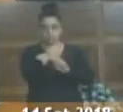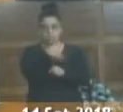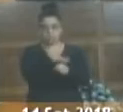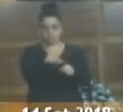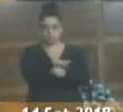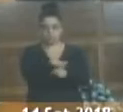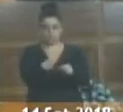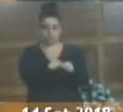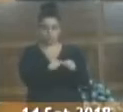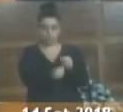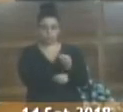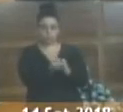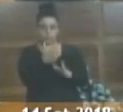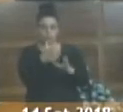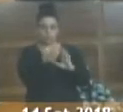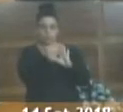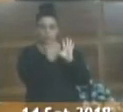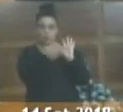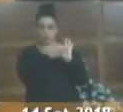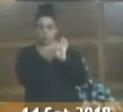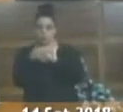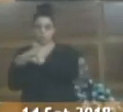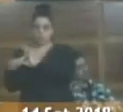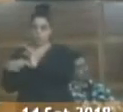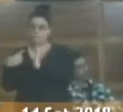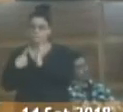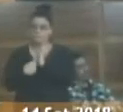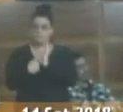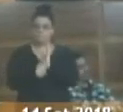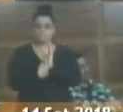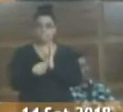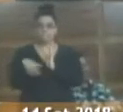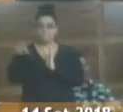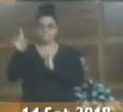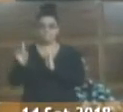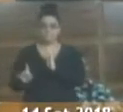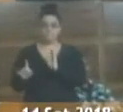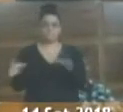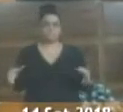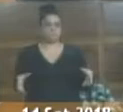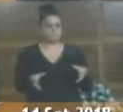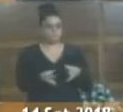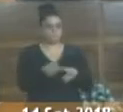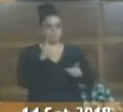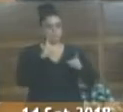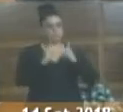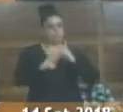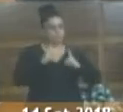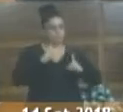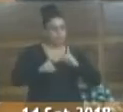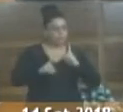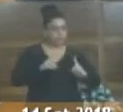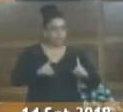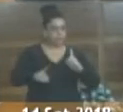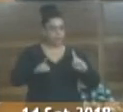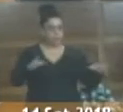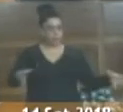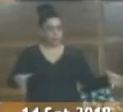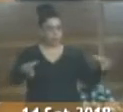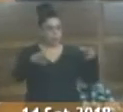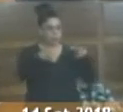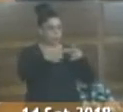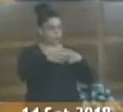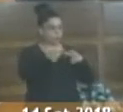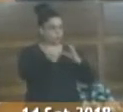construída num contexto do plano diretor, foi construída de forma democrática, e, se essa lei tivesse saído